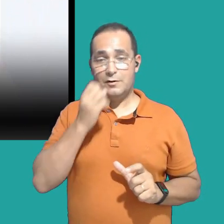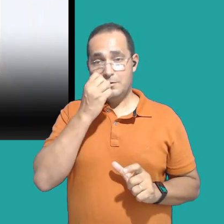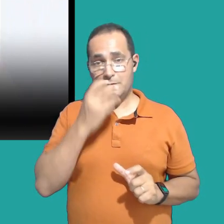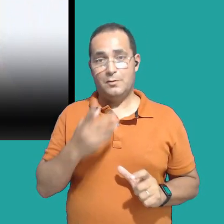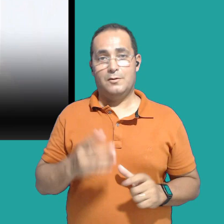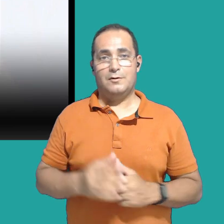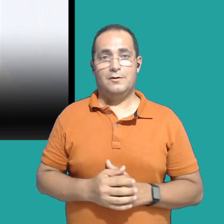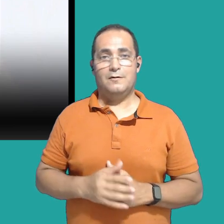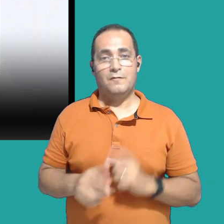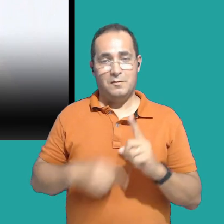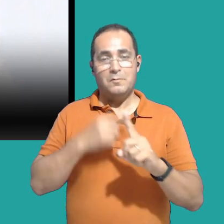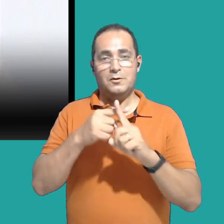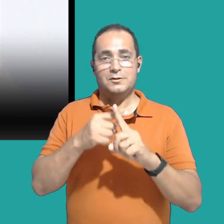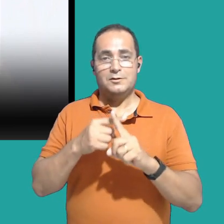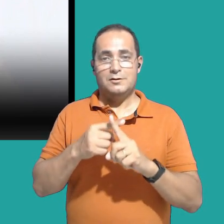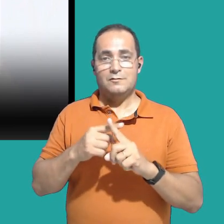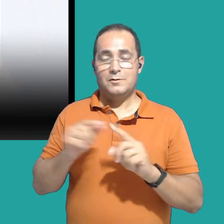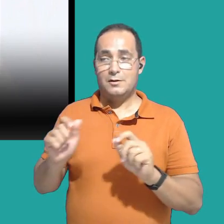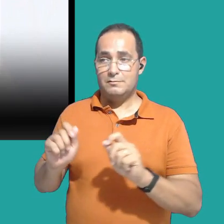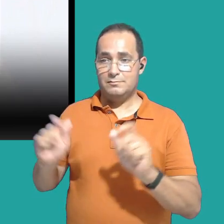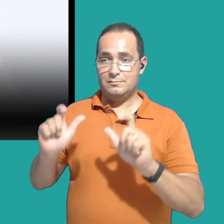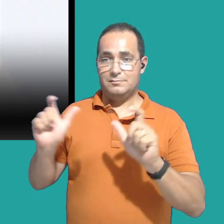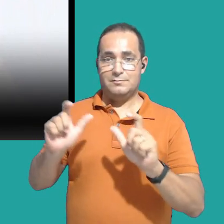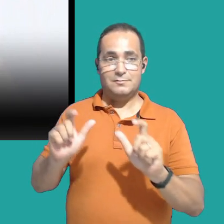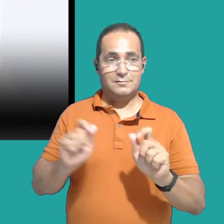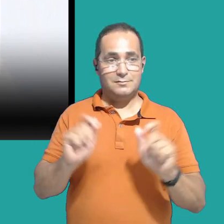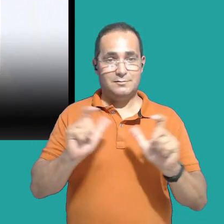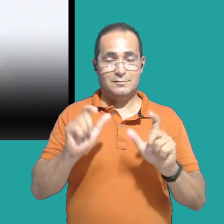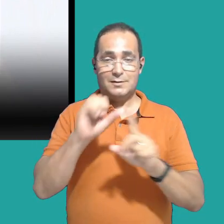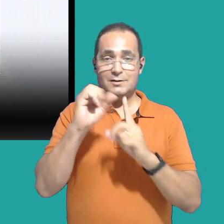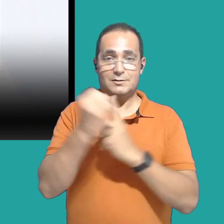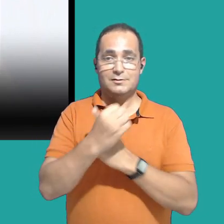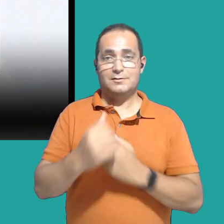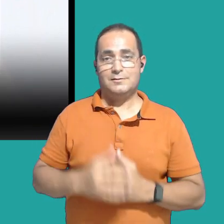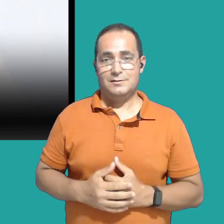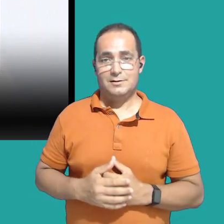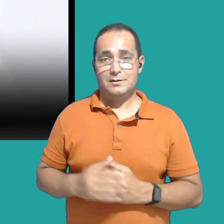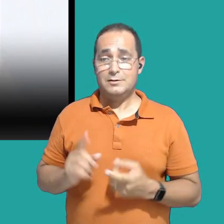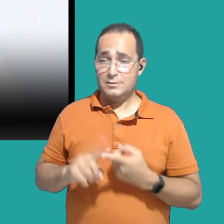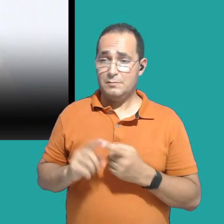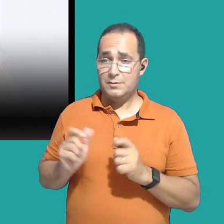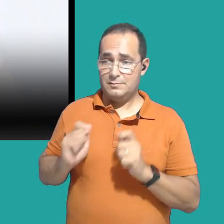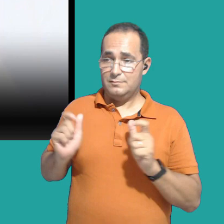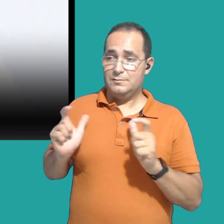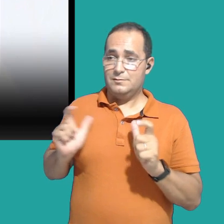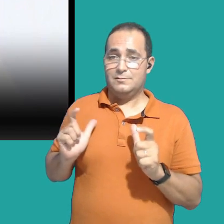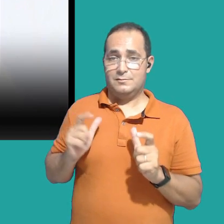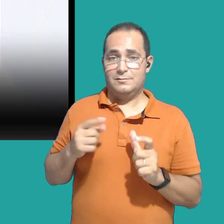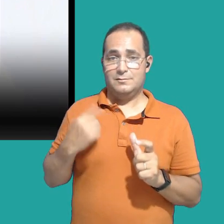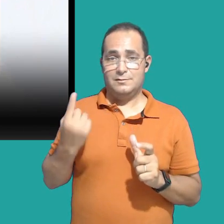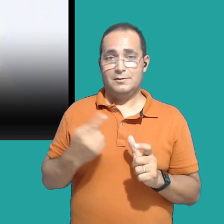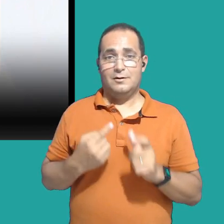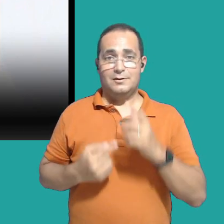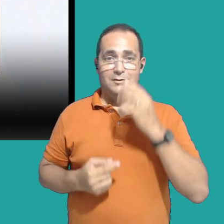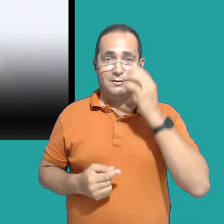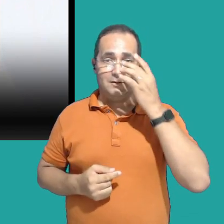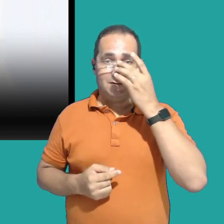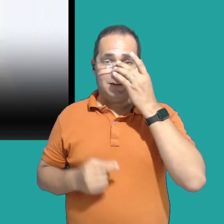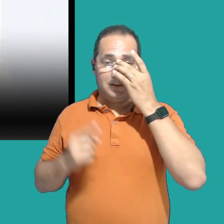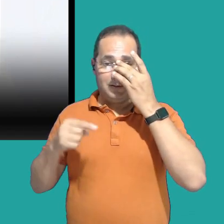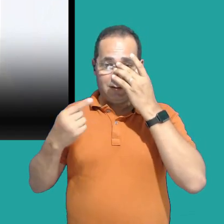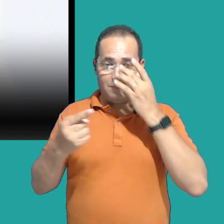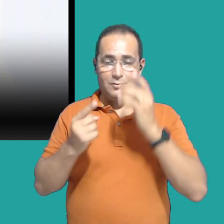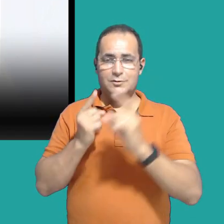para a audiodescrição. Então, acho que, de certa forma, foi muito bom. Porque chamou a atenção, né, para a audiodescrição. E assim, então, nos despertou, né, de uma